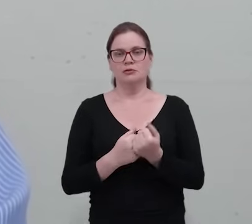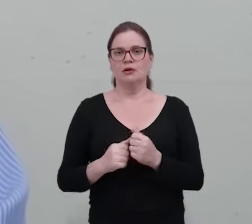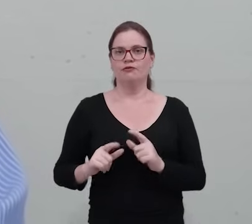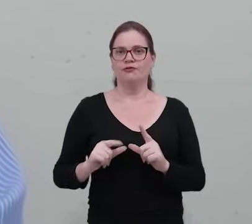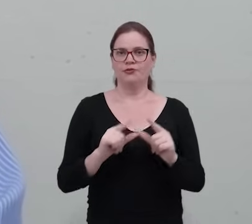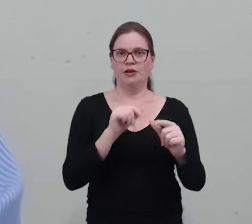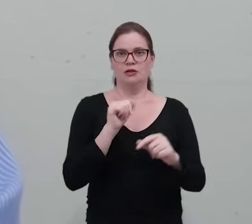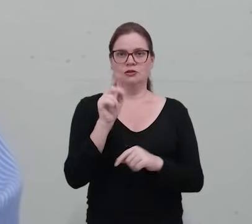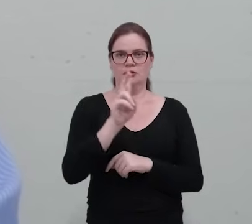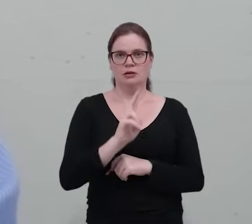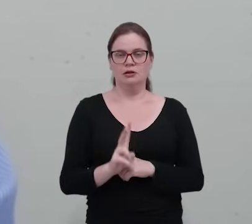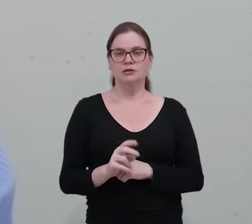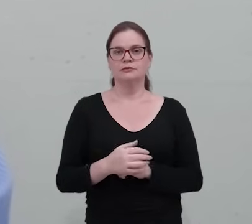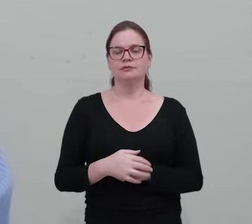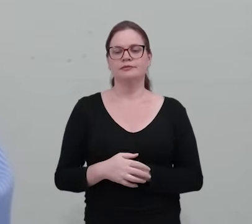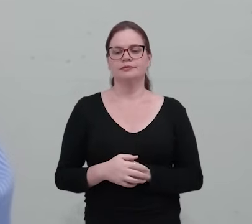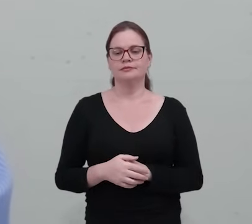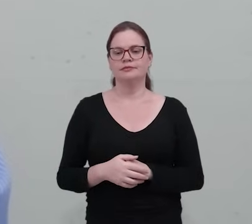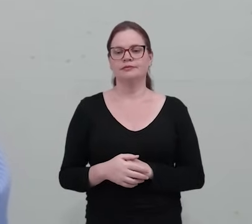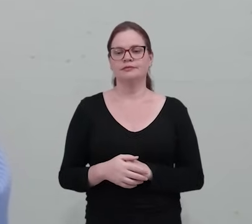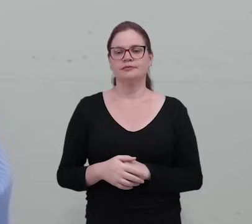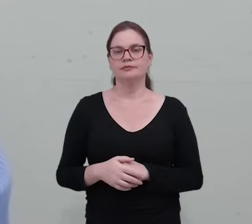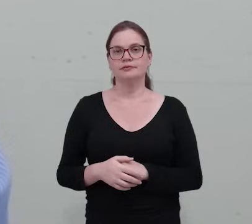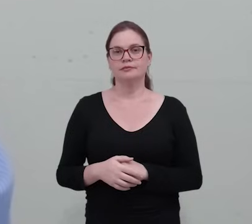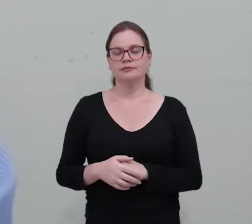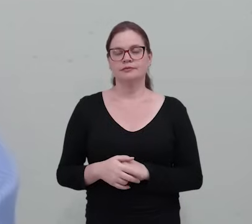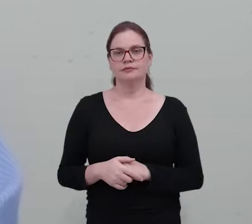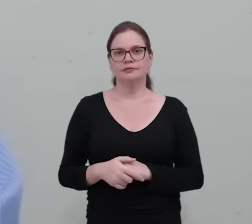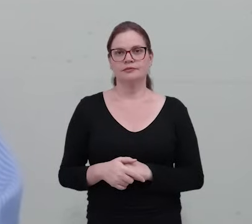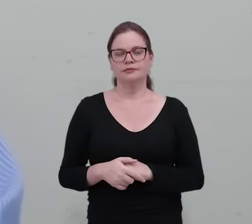na Venezuela e retomaram